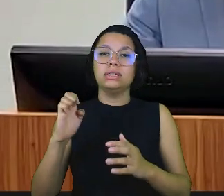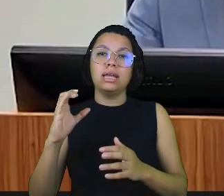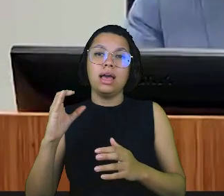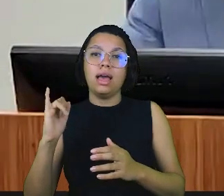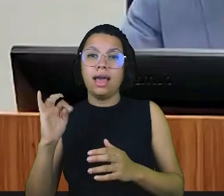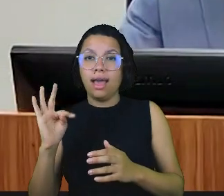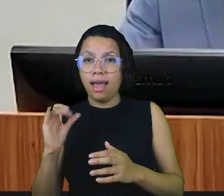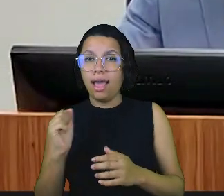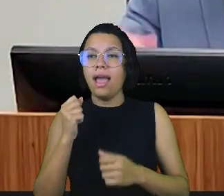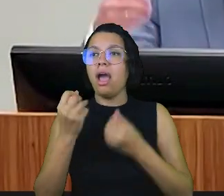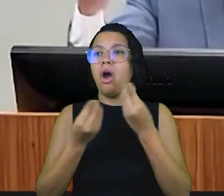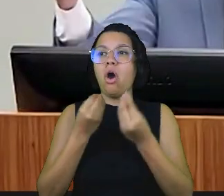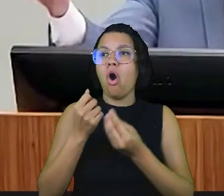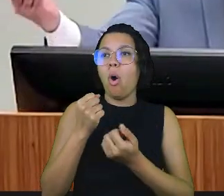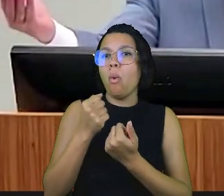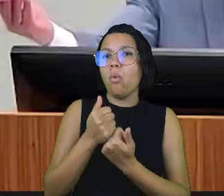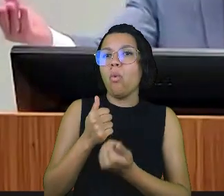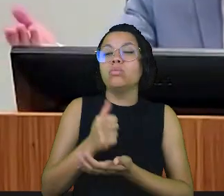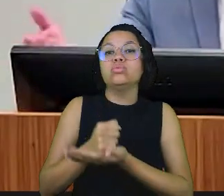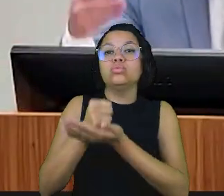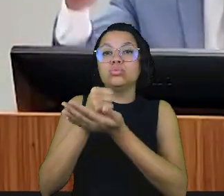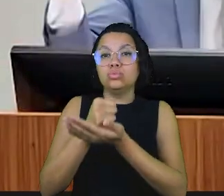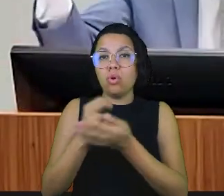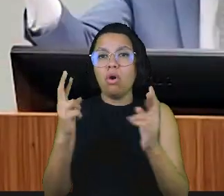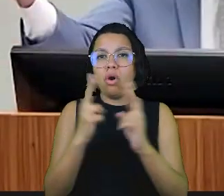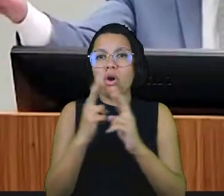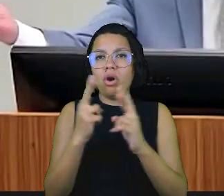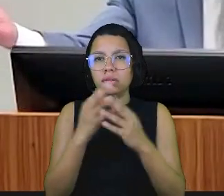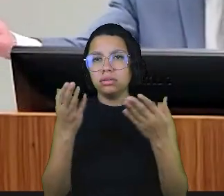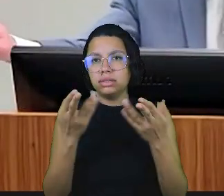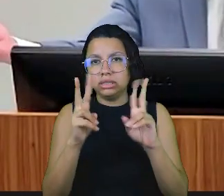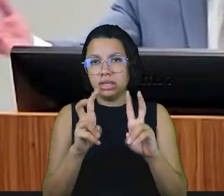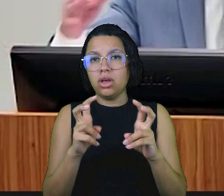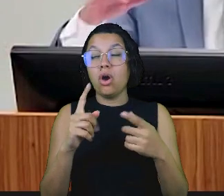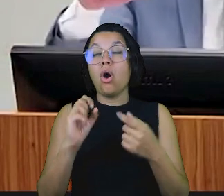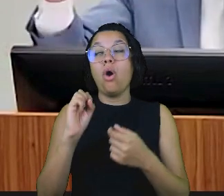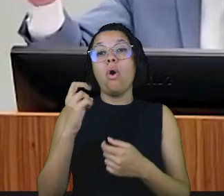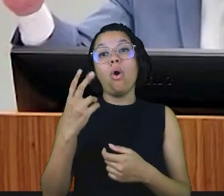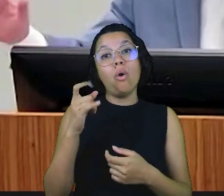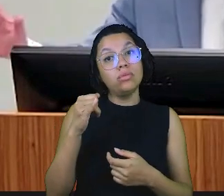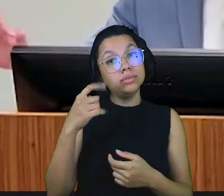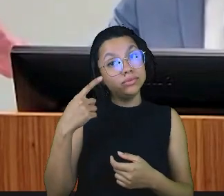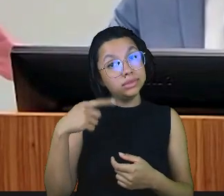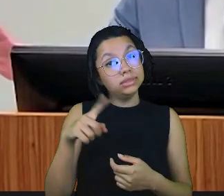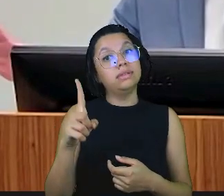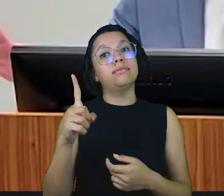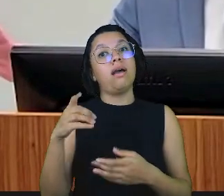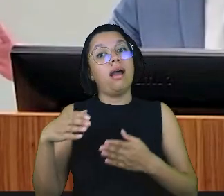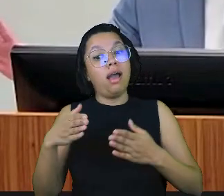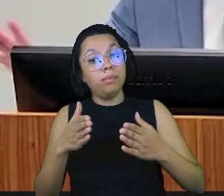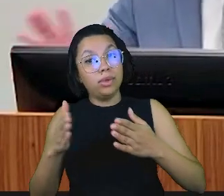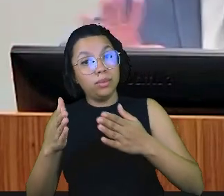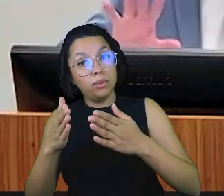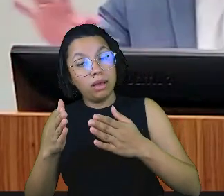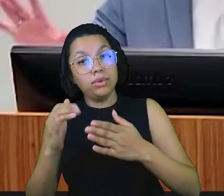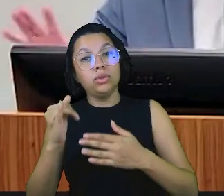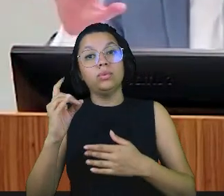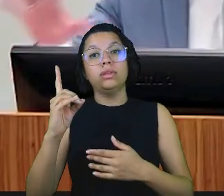nesse aspecto, né? Ou se você vai para o caminho do IDPJ, é outra história,